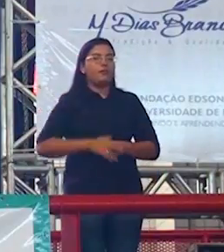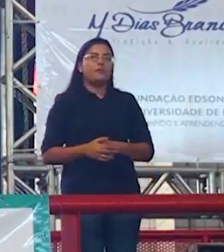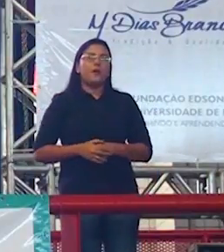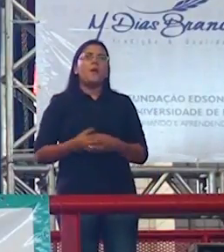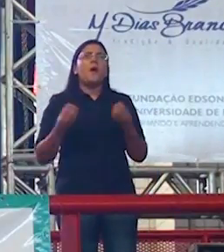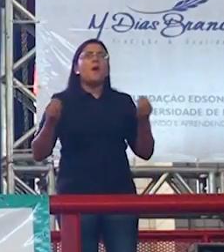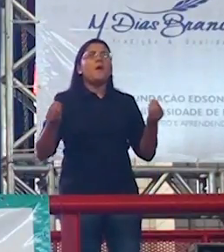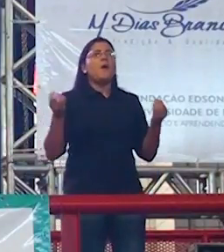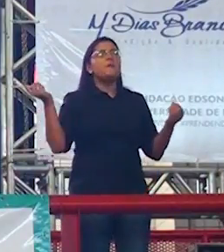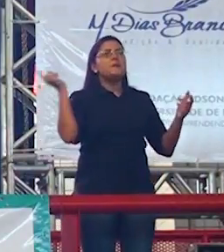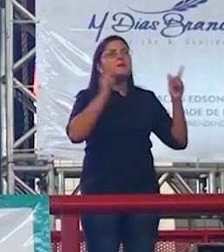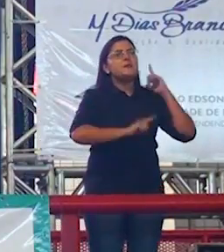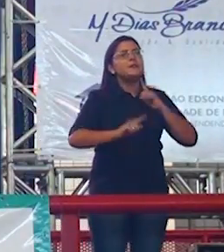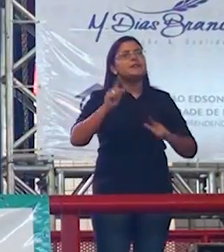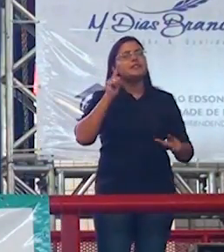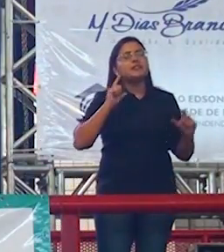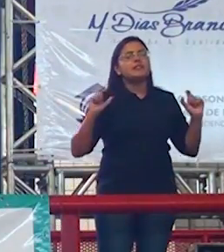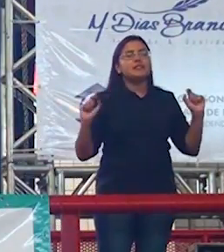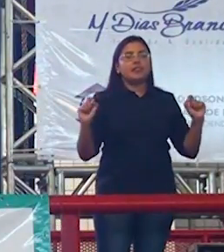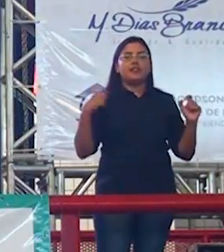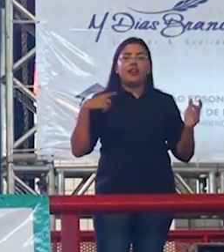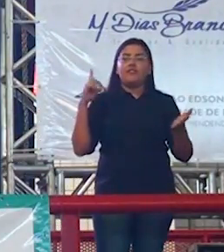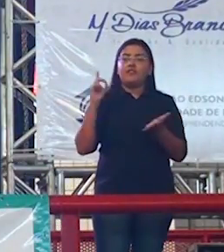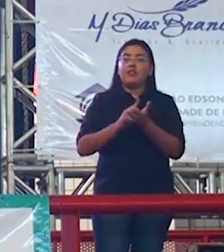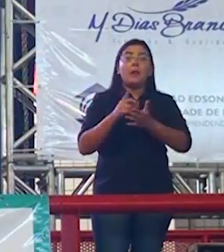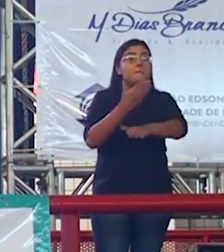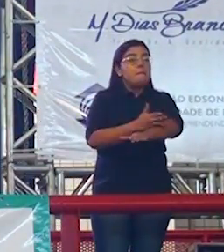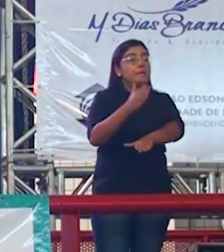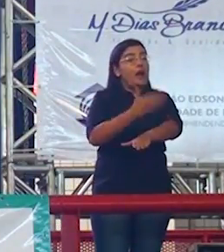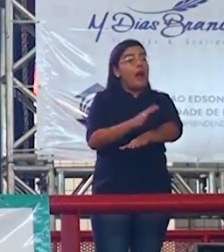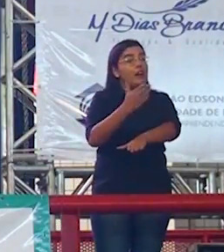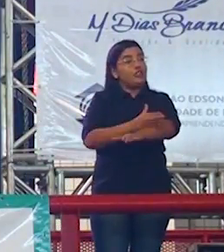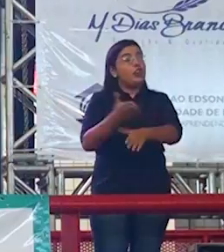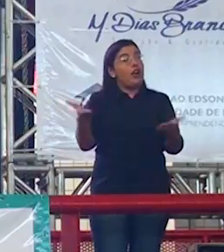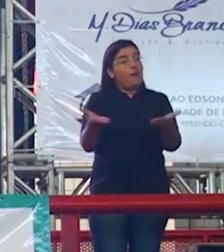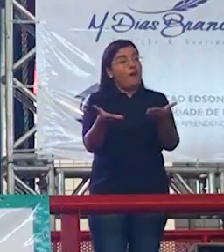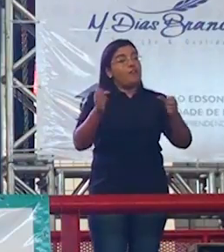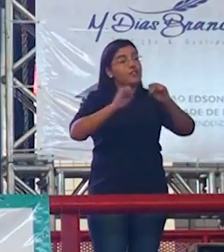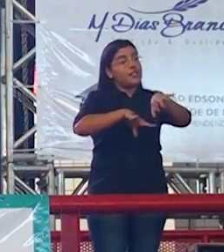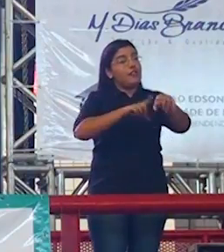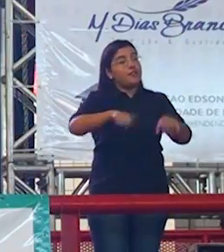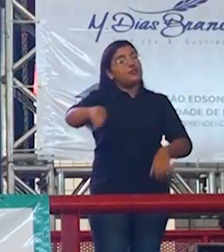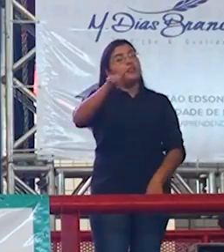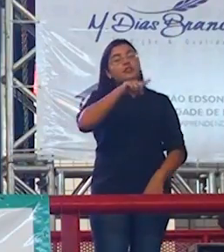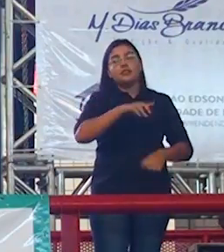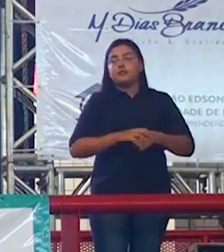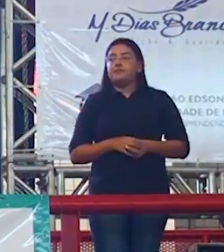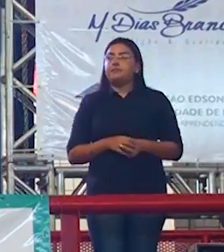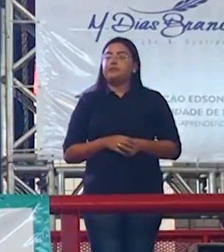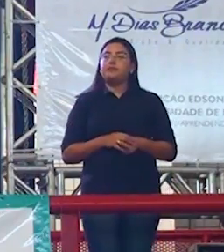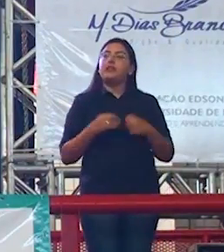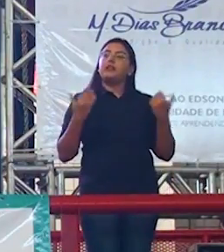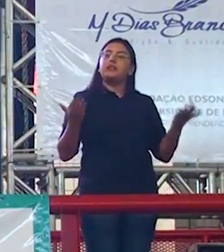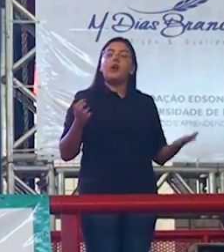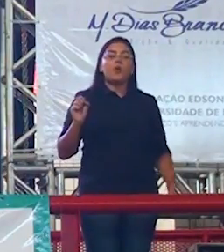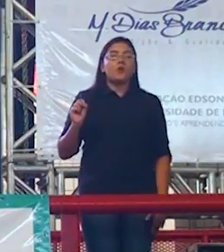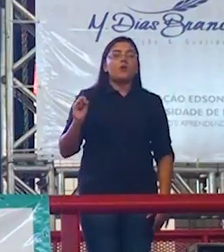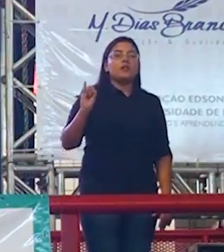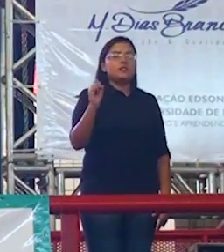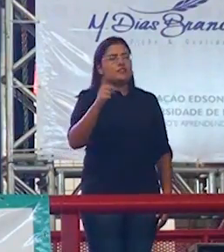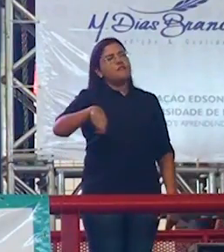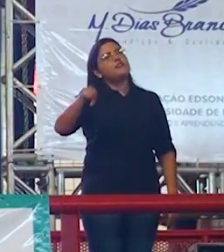isso em tão pouco tempo? Na verdade, eu coloco em prática o que eu vou ensinar aqui para vocês. Então, se você